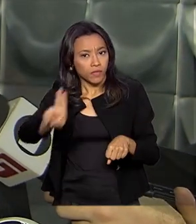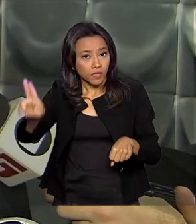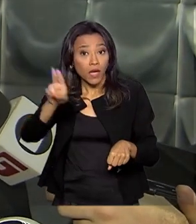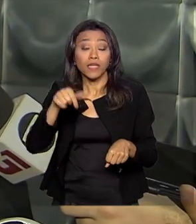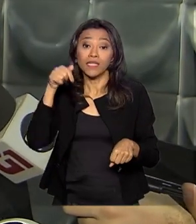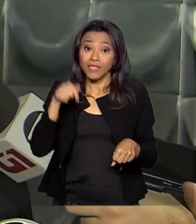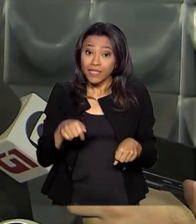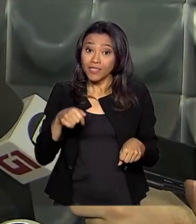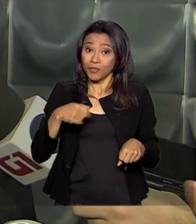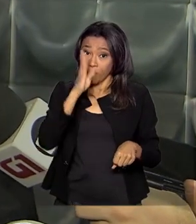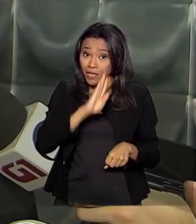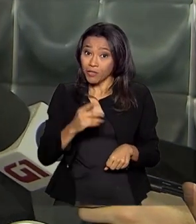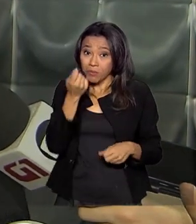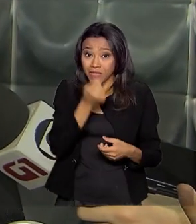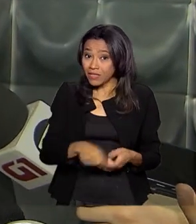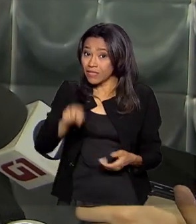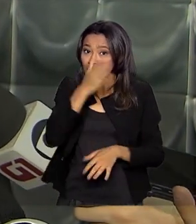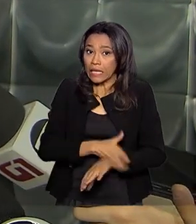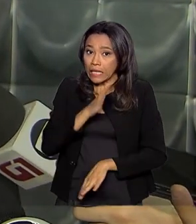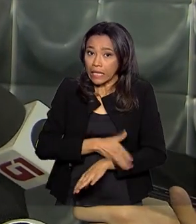investimentos do país na formação dessa mão de obra ea trabalhar